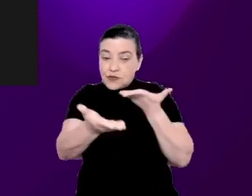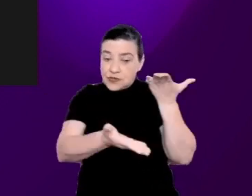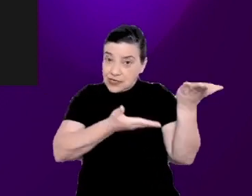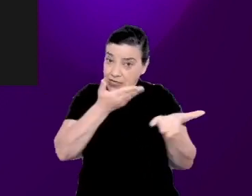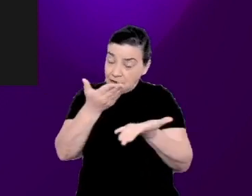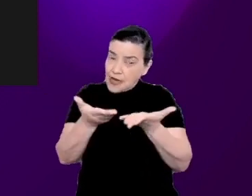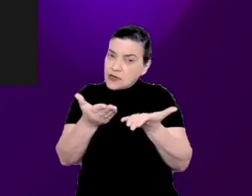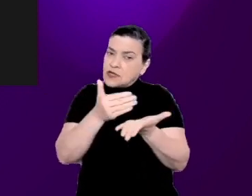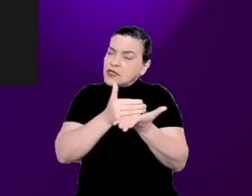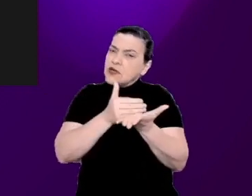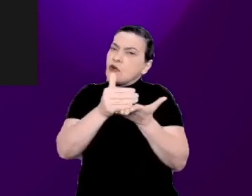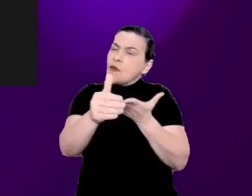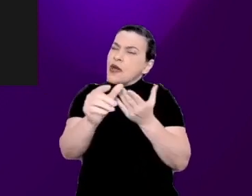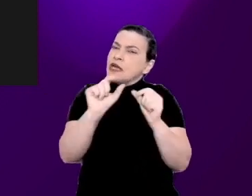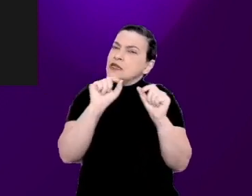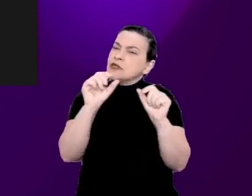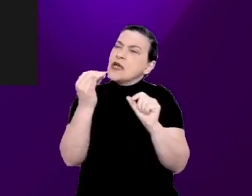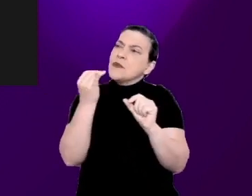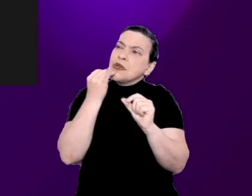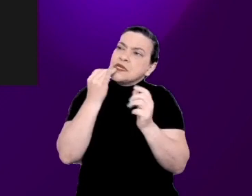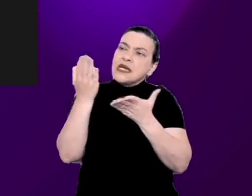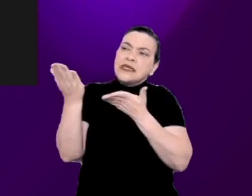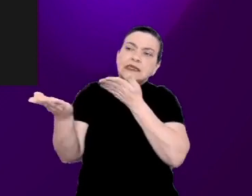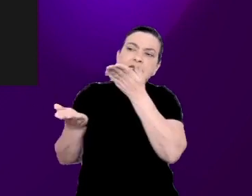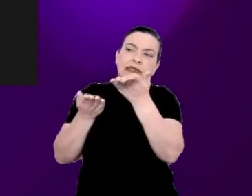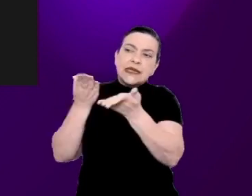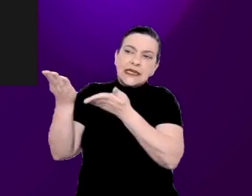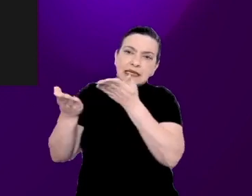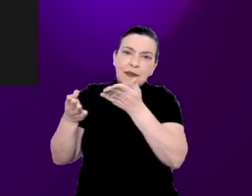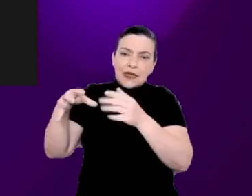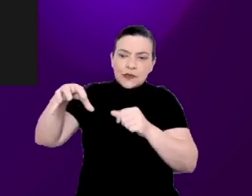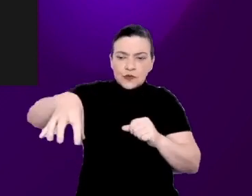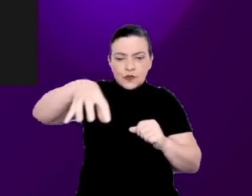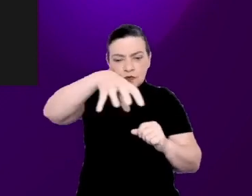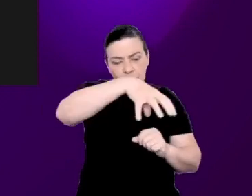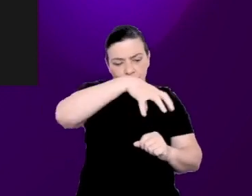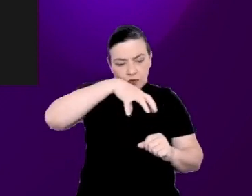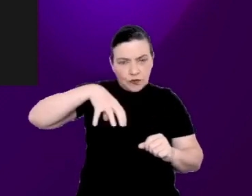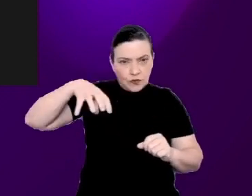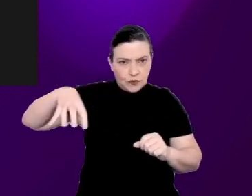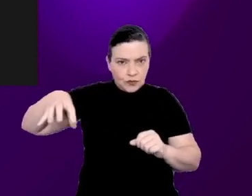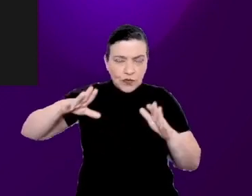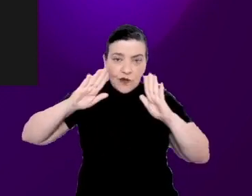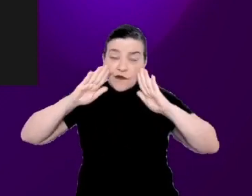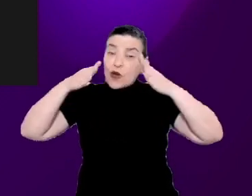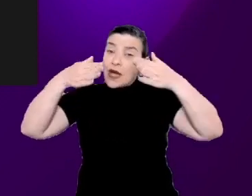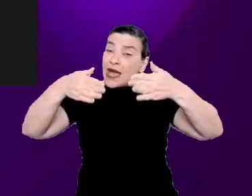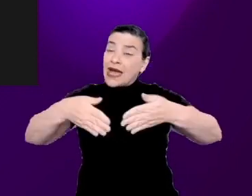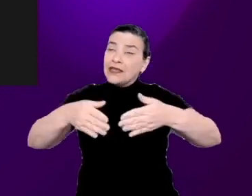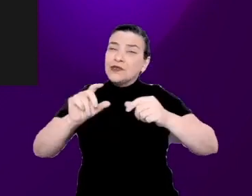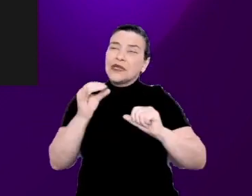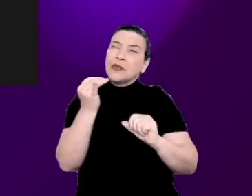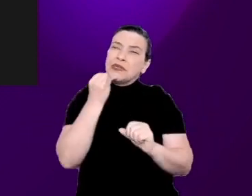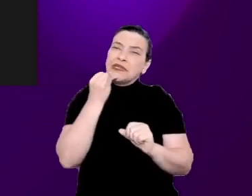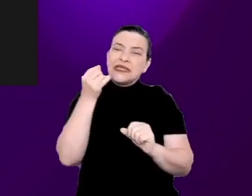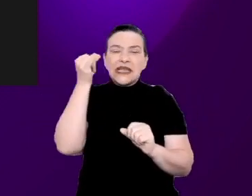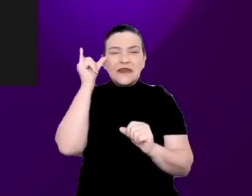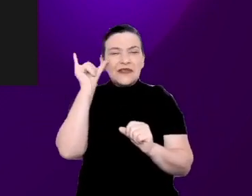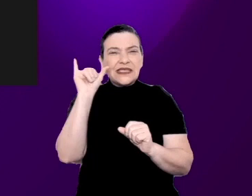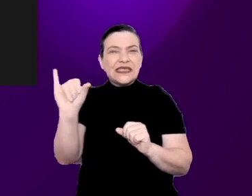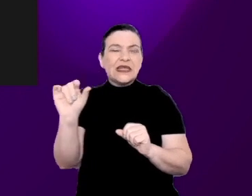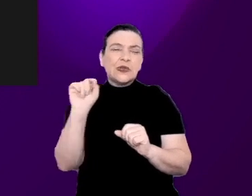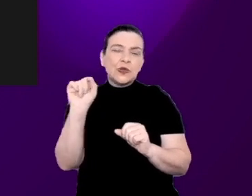comece a integrar essa entrega do tratamento entre unidades especializadas, né, evitando aquela coisa de one-stop shop, que é